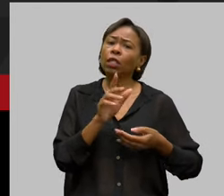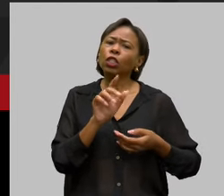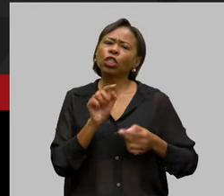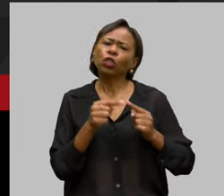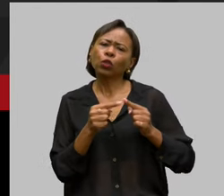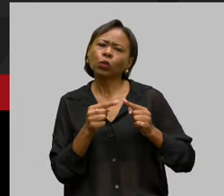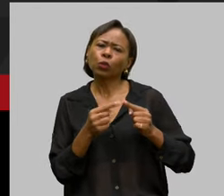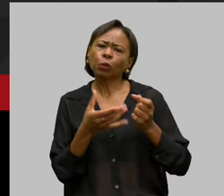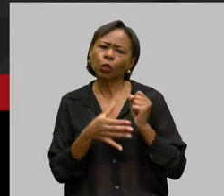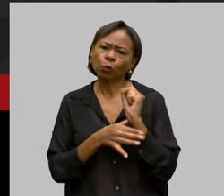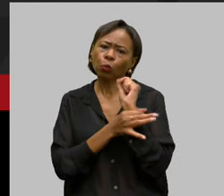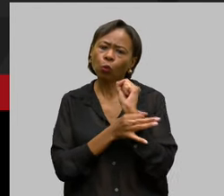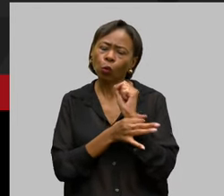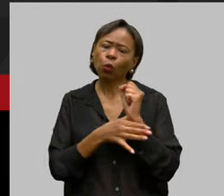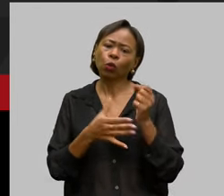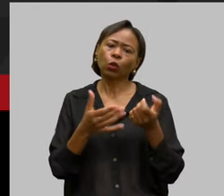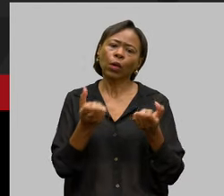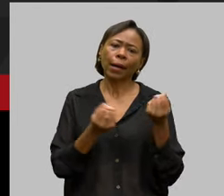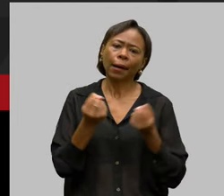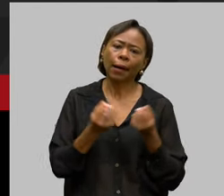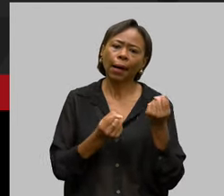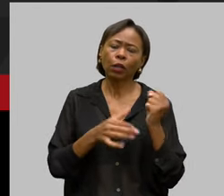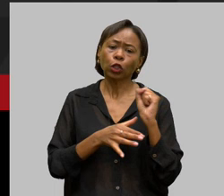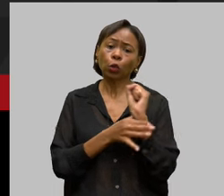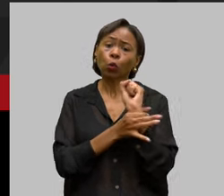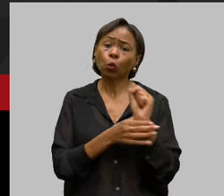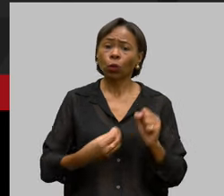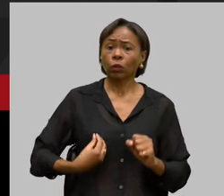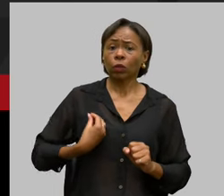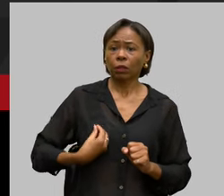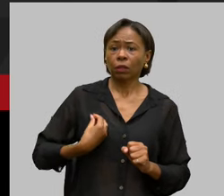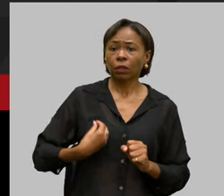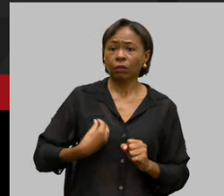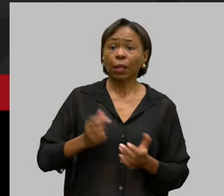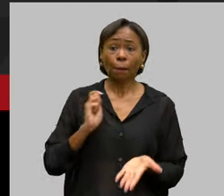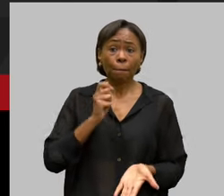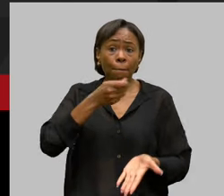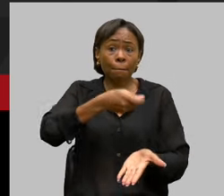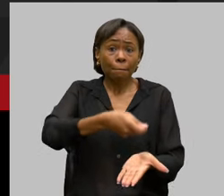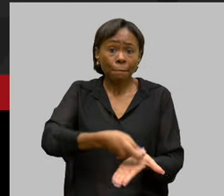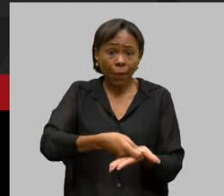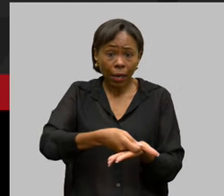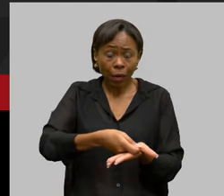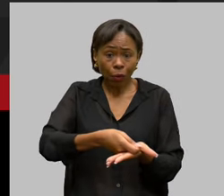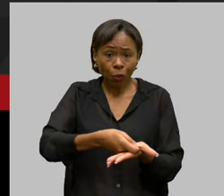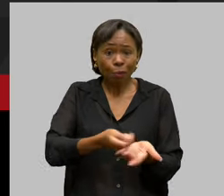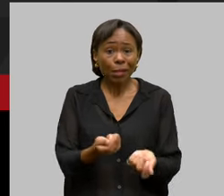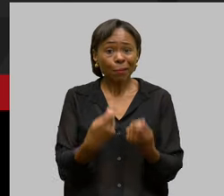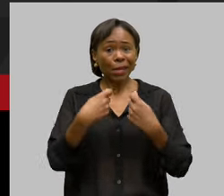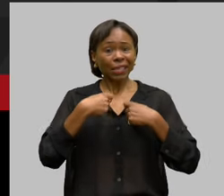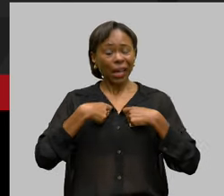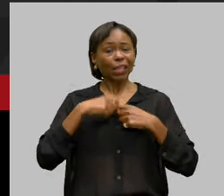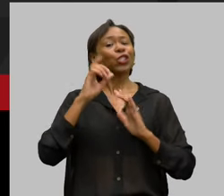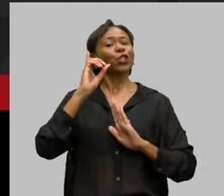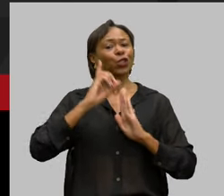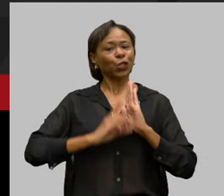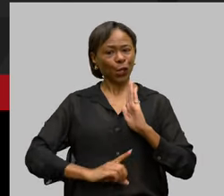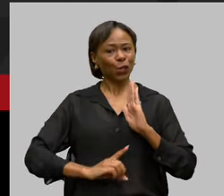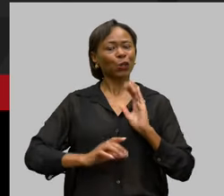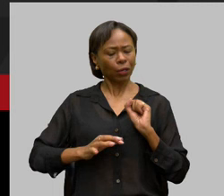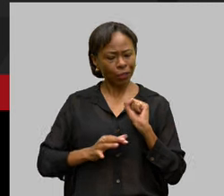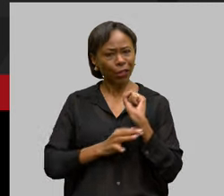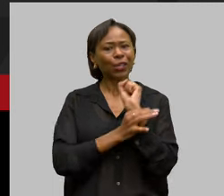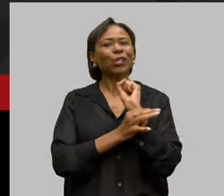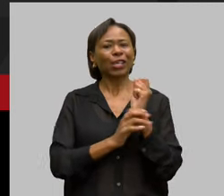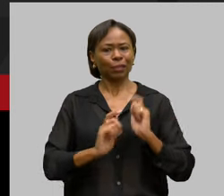vida eu faço contribuições eu pago um prêmio para ter direito à aquela Seguridade quando a gente falava em previdência antes da constituição de